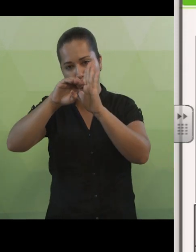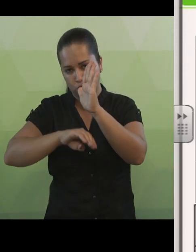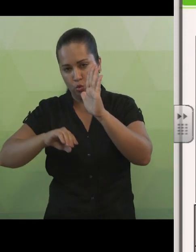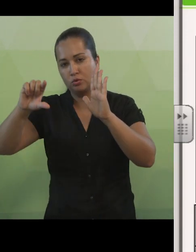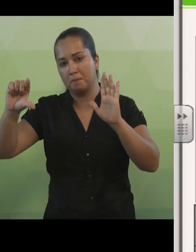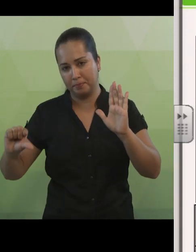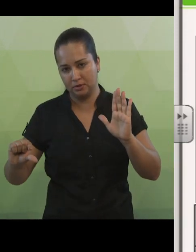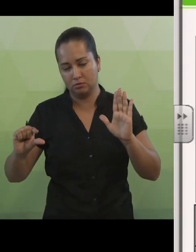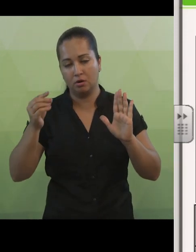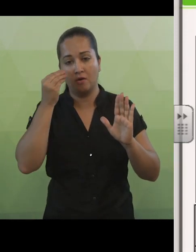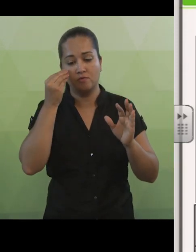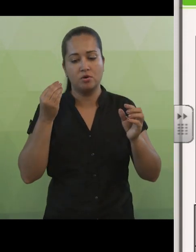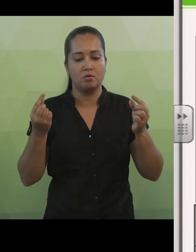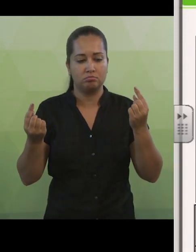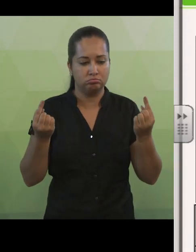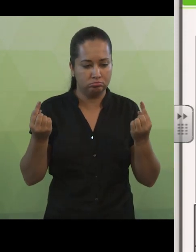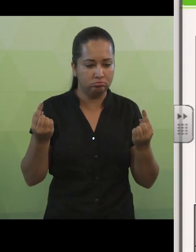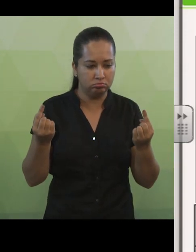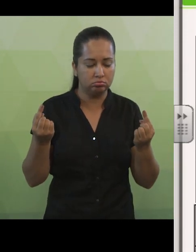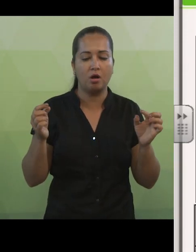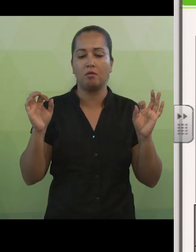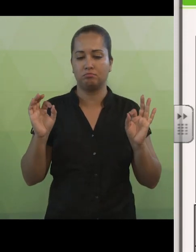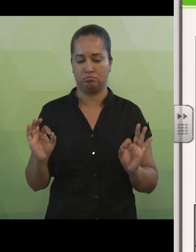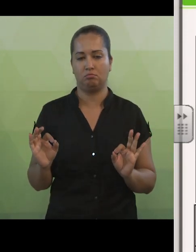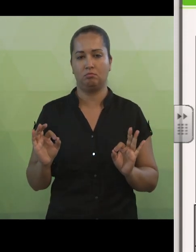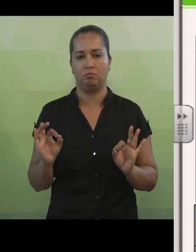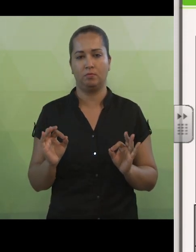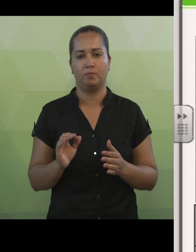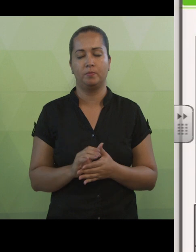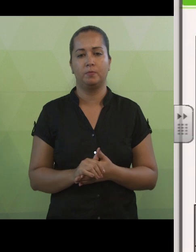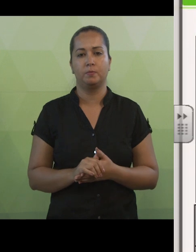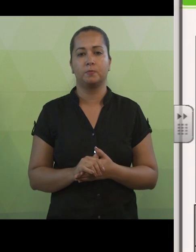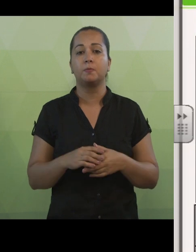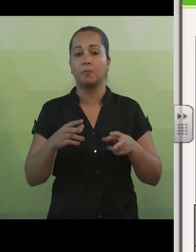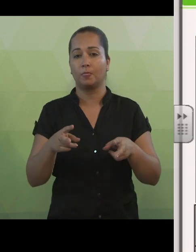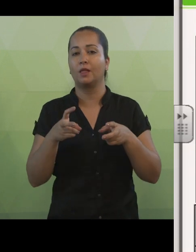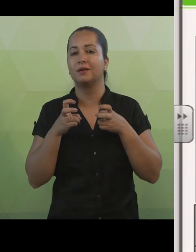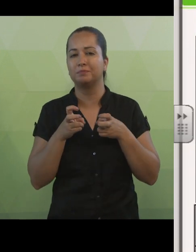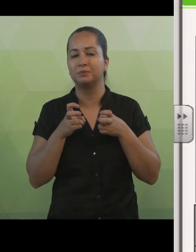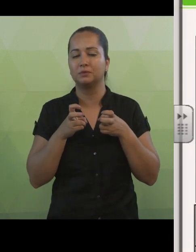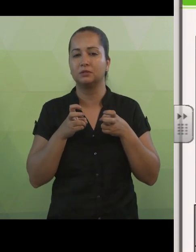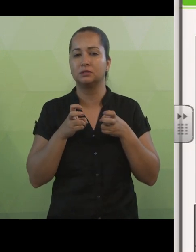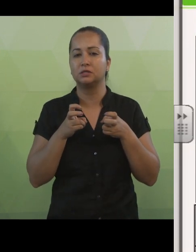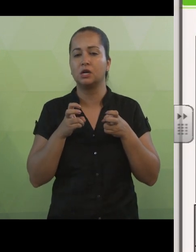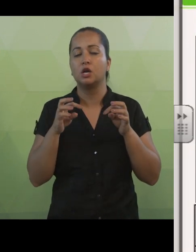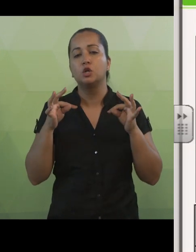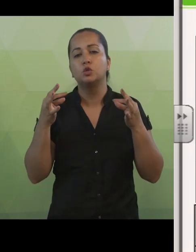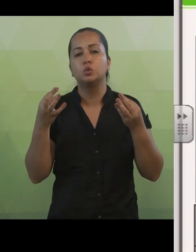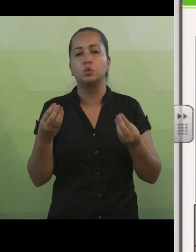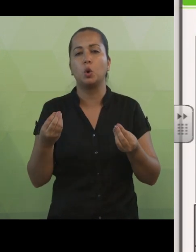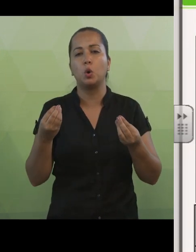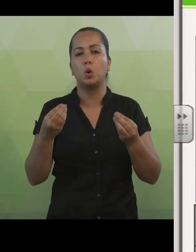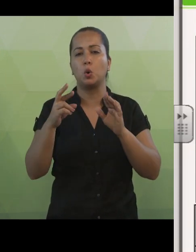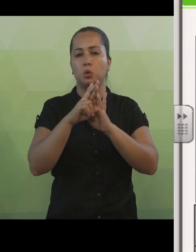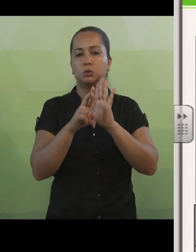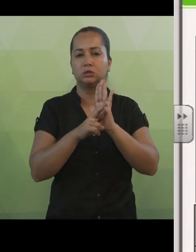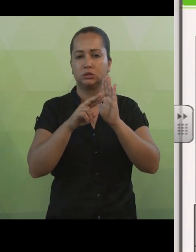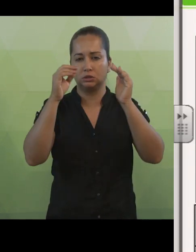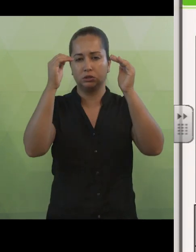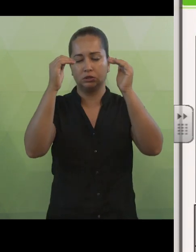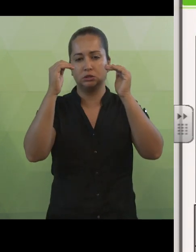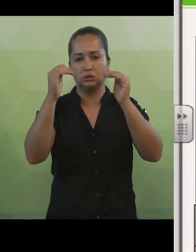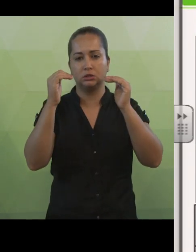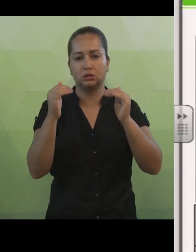do desconto é menor do que o da venda. Então, isso é uma restrição. Perceba, pessoal, que todas essas restrições devem ser